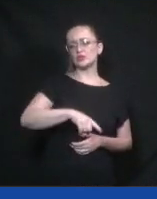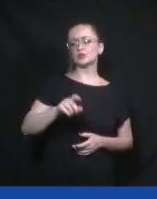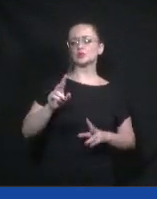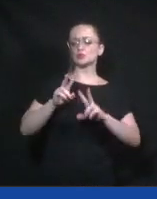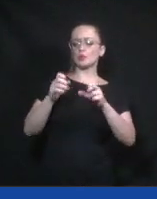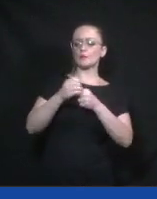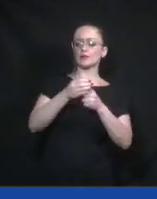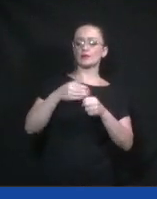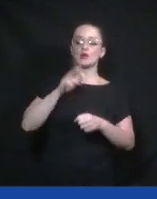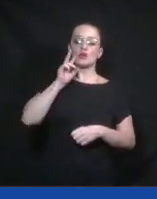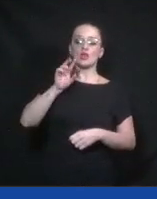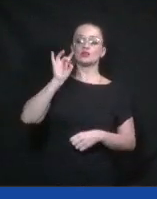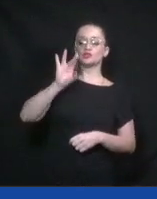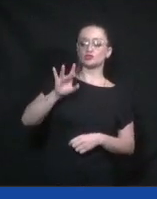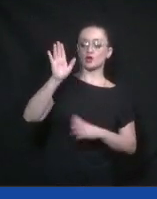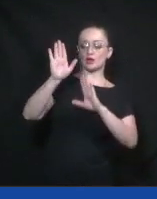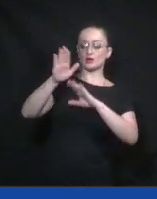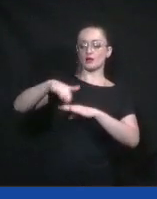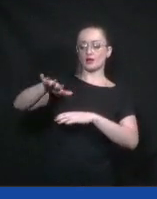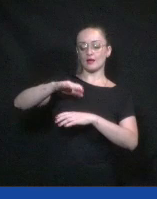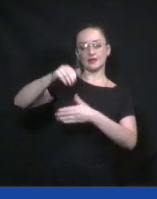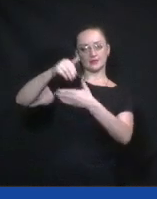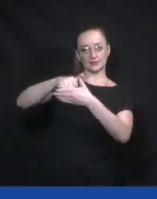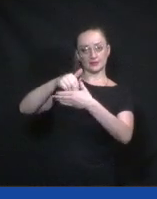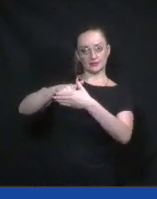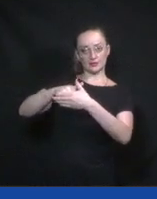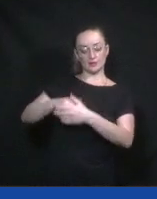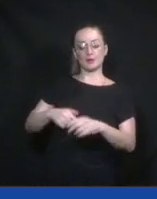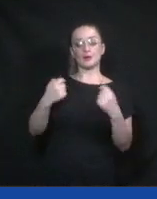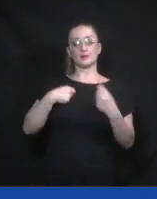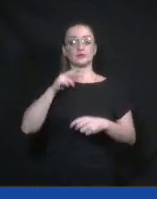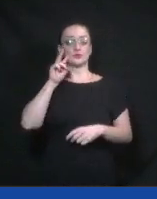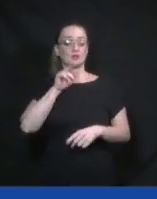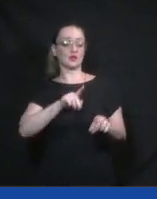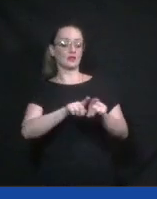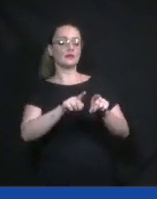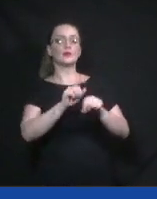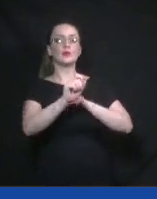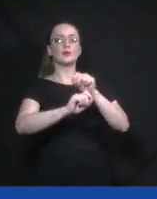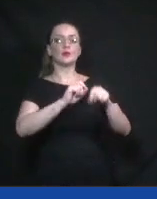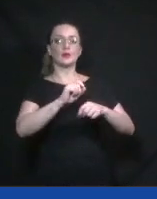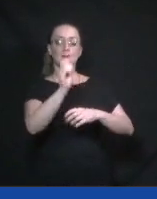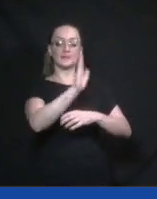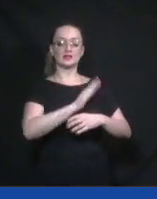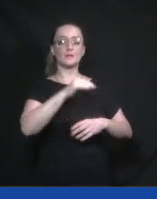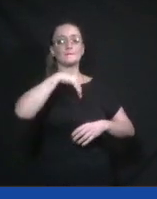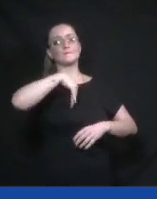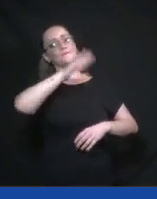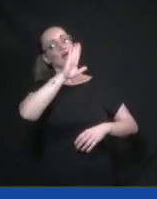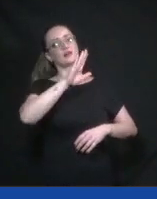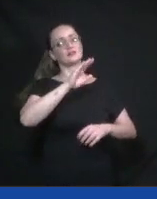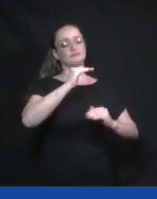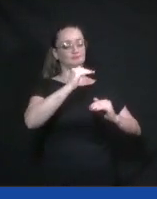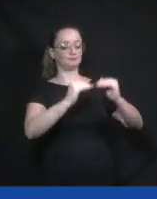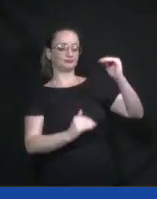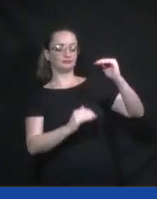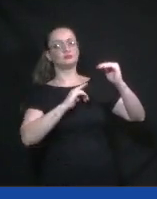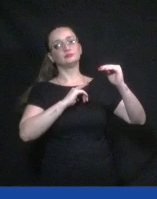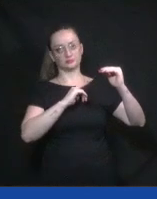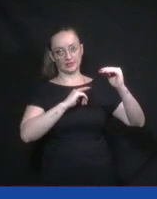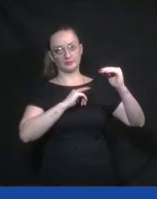democracia olhando só para os elementos eleitorais a gente precisa olhar também para o fato de que o Brasil é um dos países mais desiguais do mundo